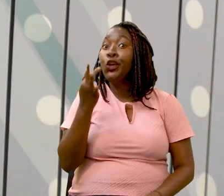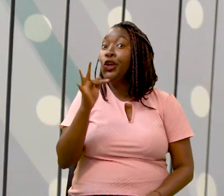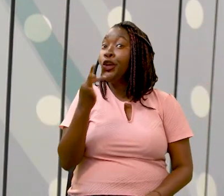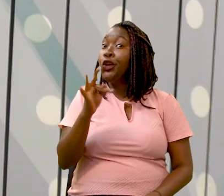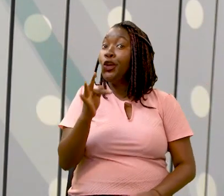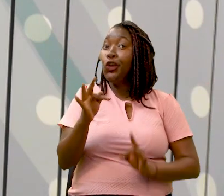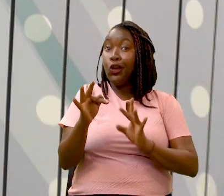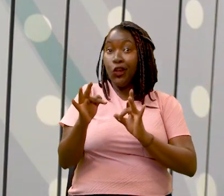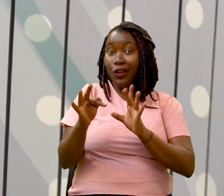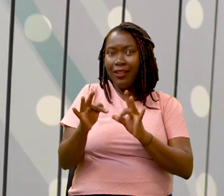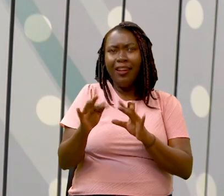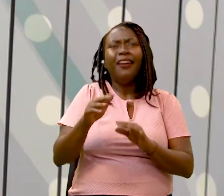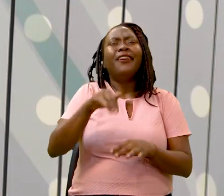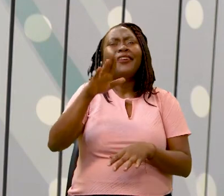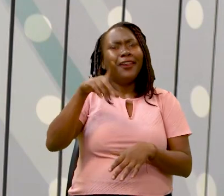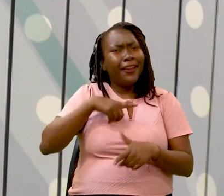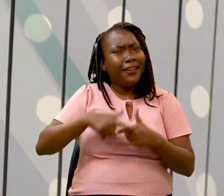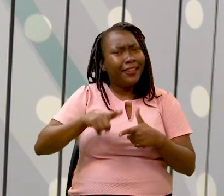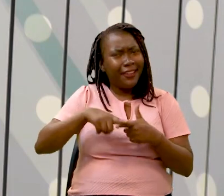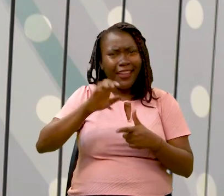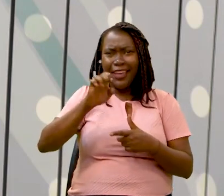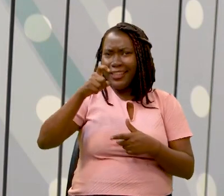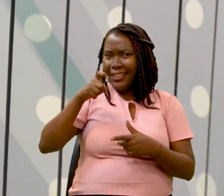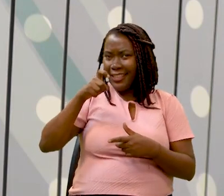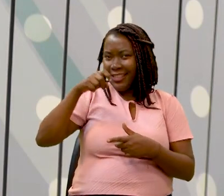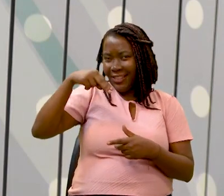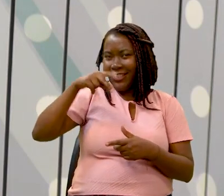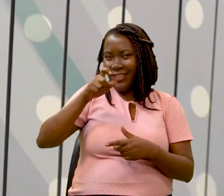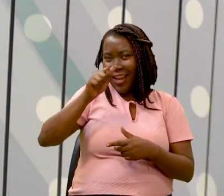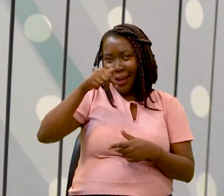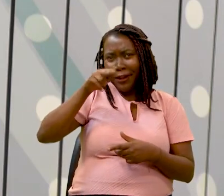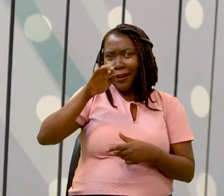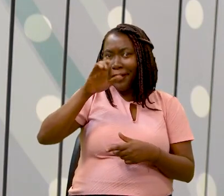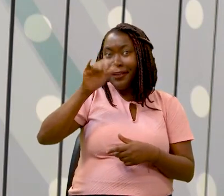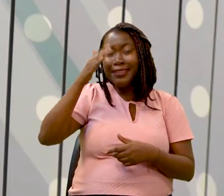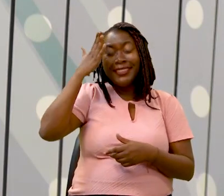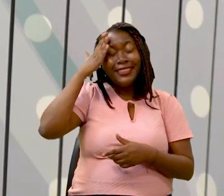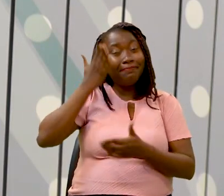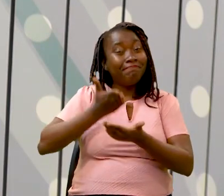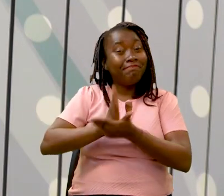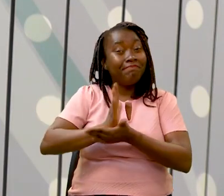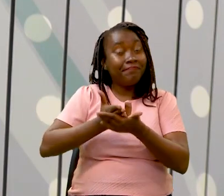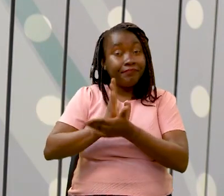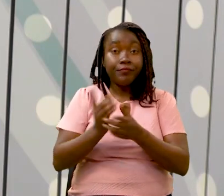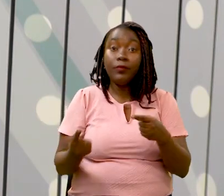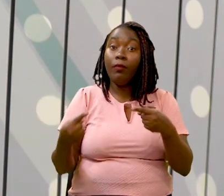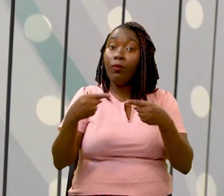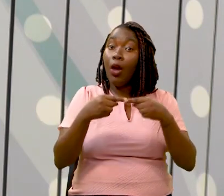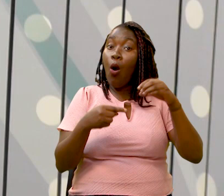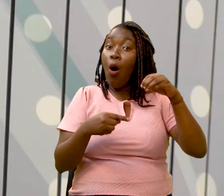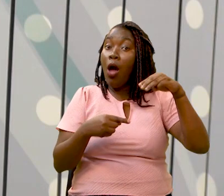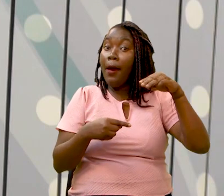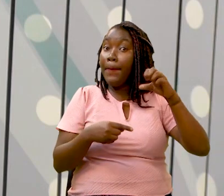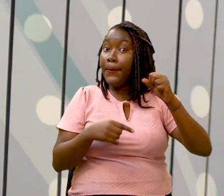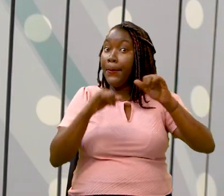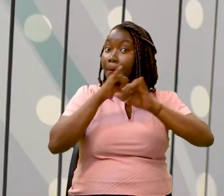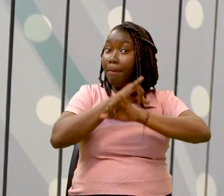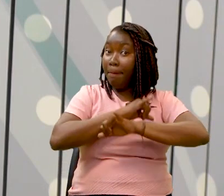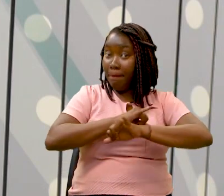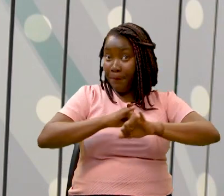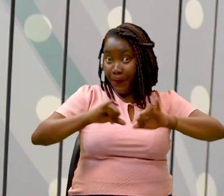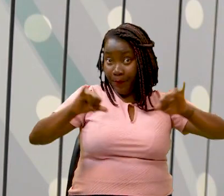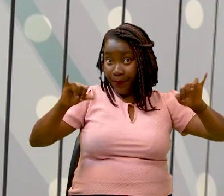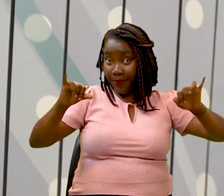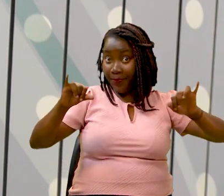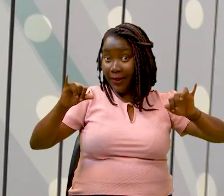Quem tem crises de enxaqueca sabe o quanto isso é um incômodo. De acordo com dados da OMS, a